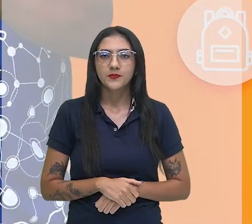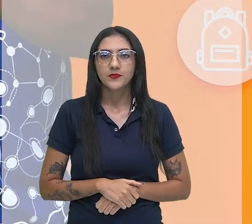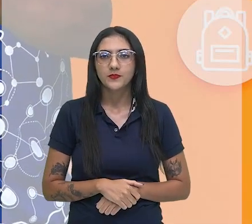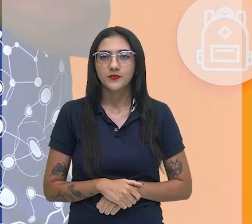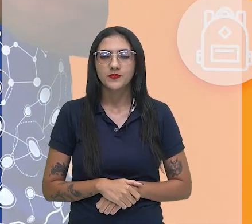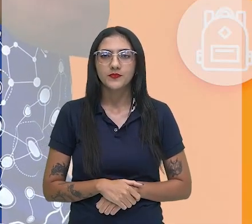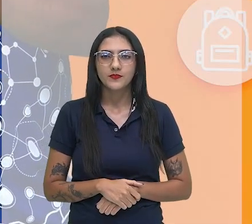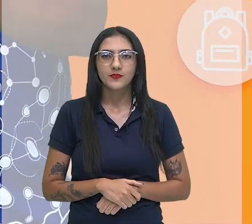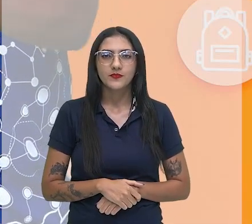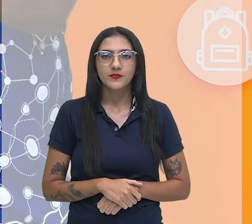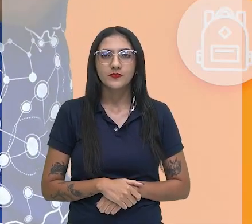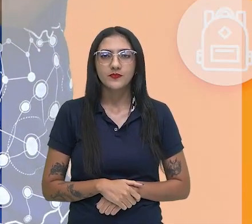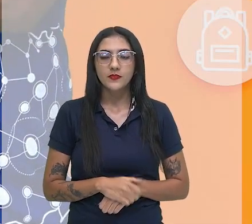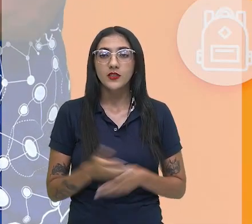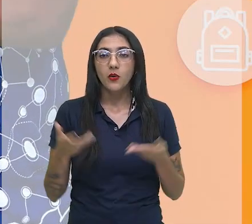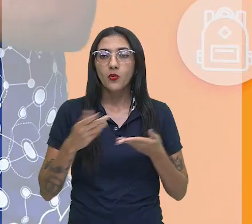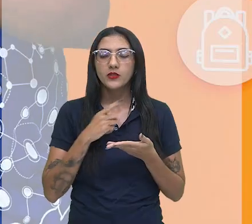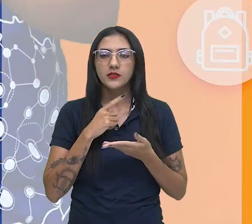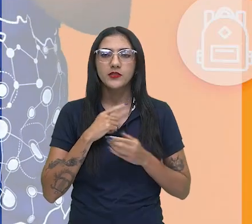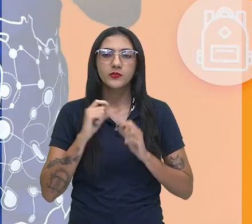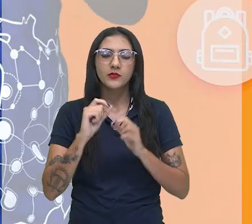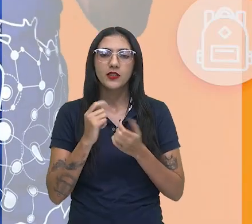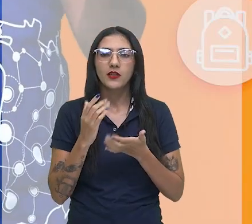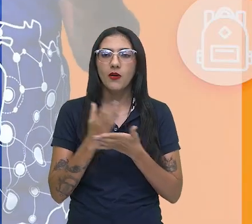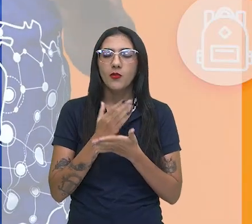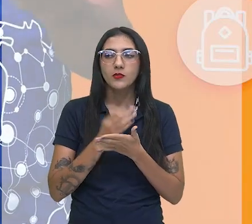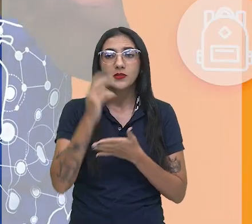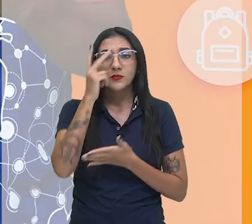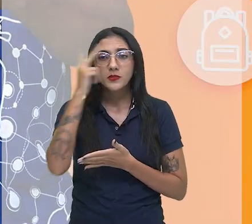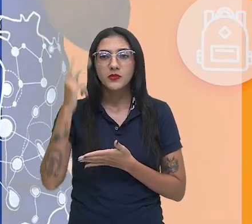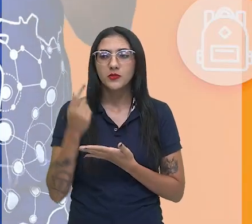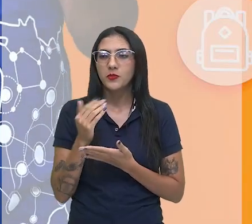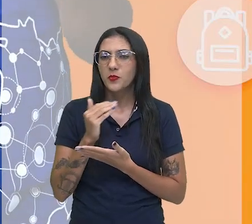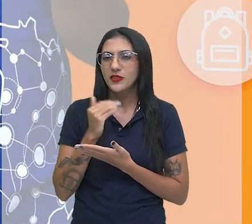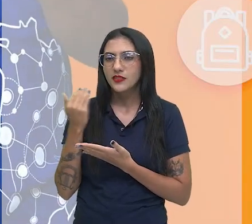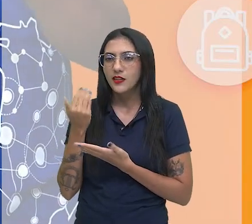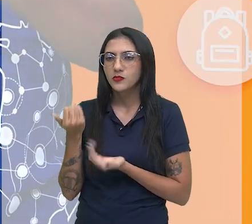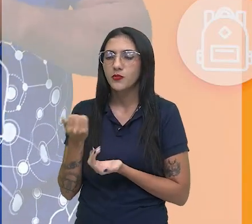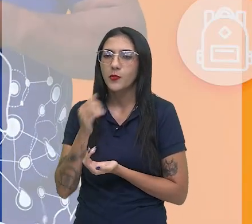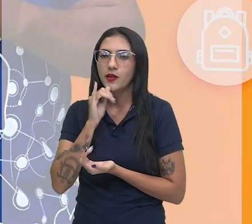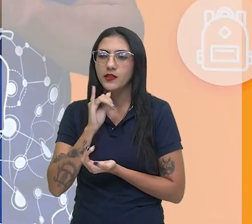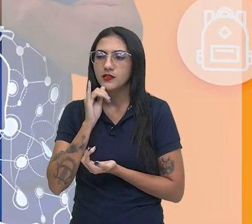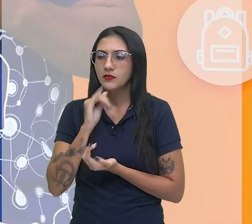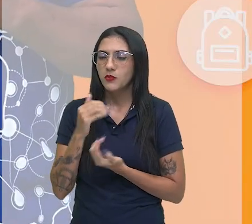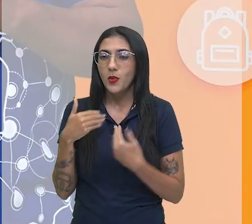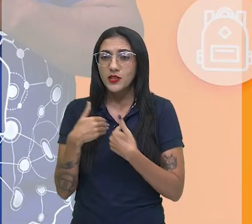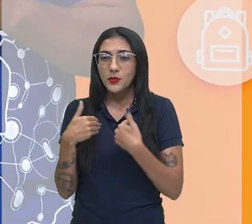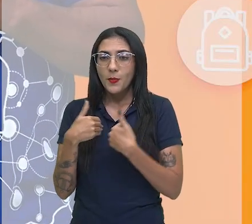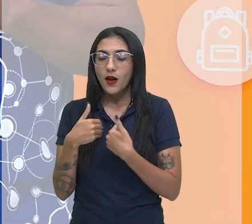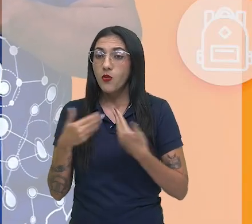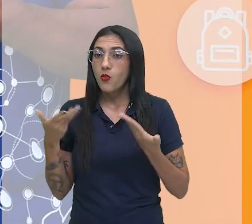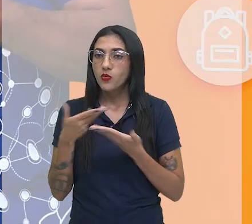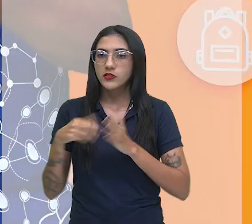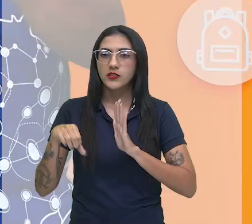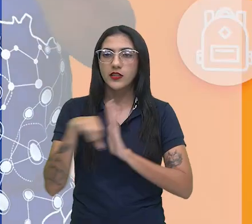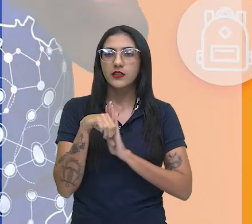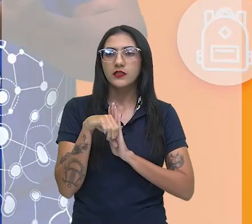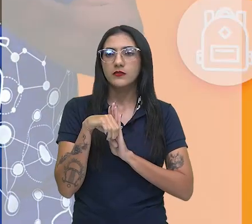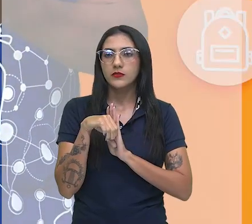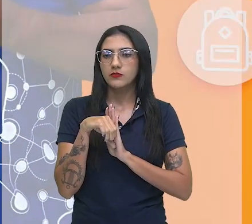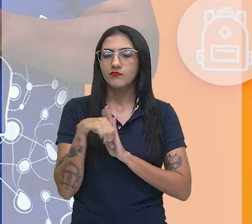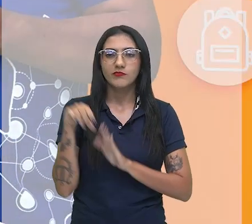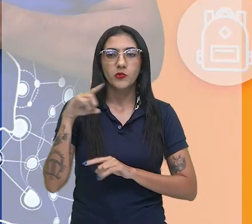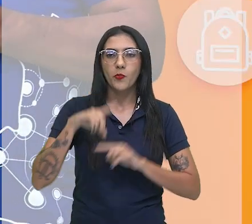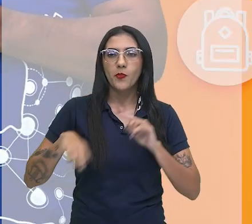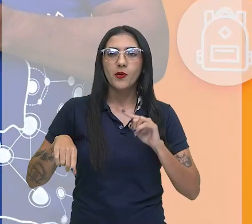muito caso de gente matando animais, machucando animais, né? Hoje é crime você ferir um animal, né? Então,